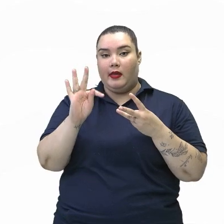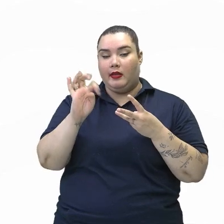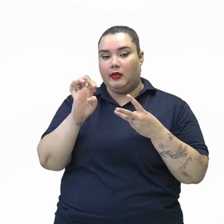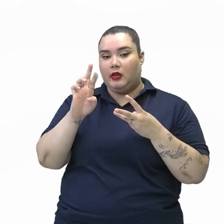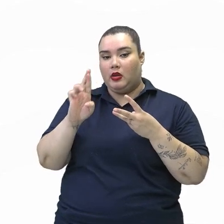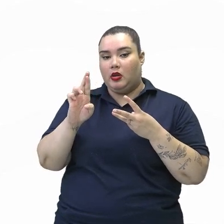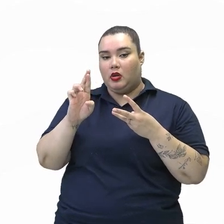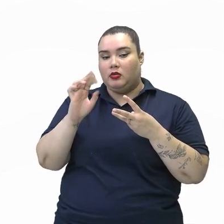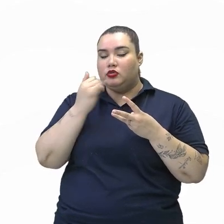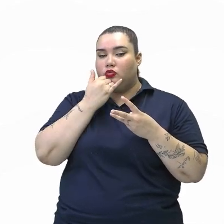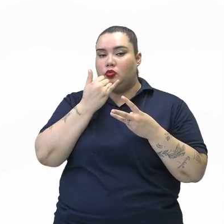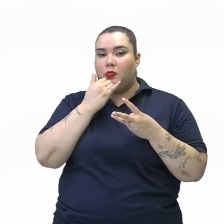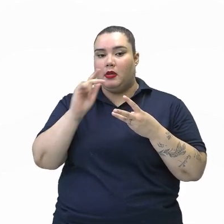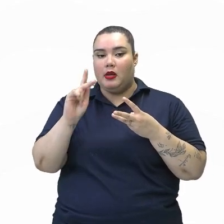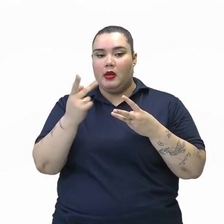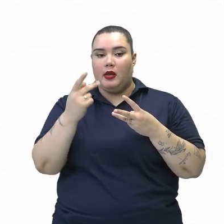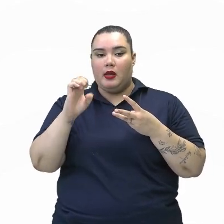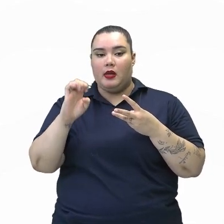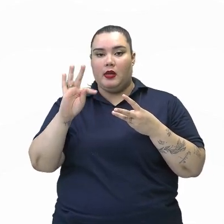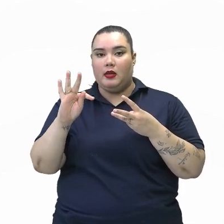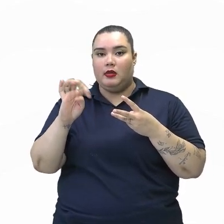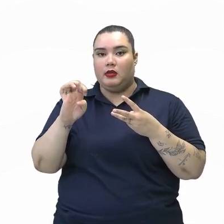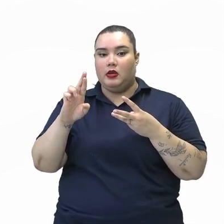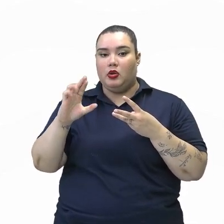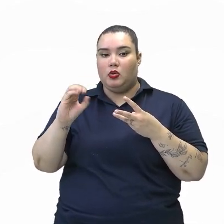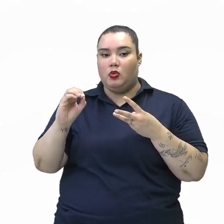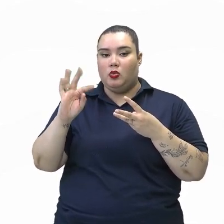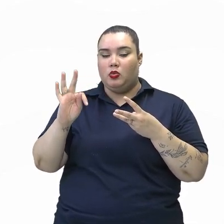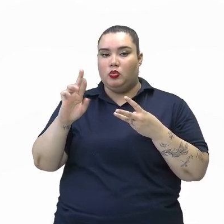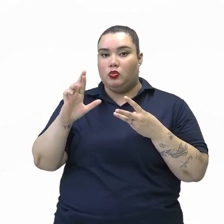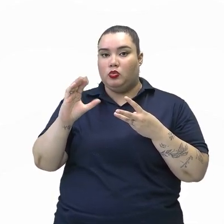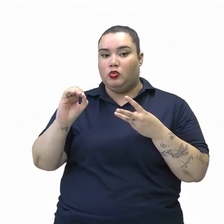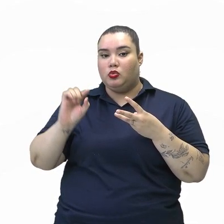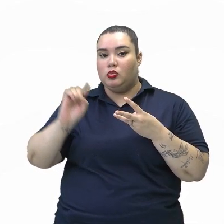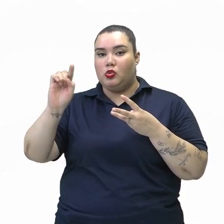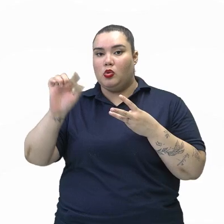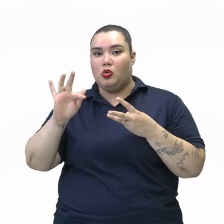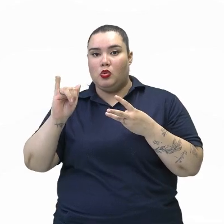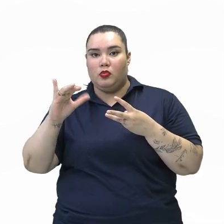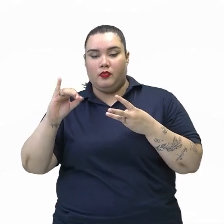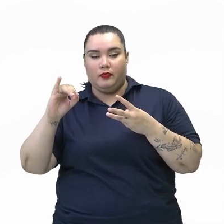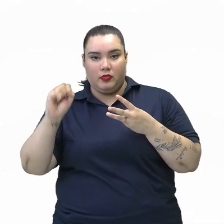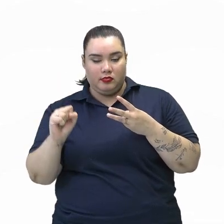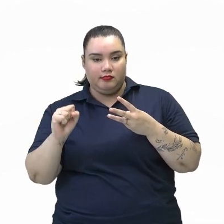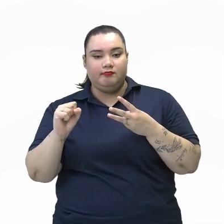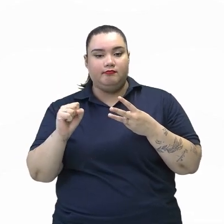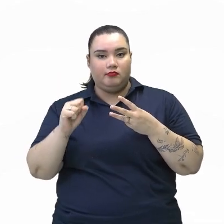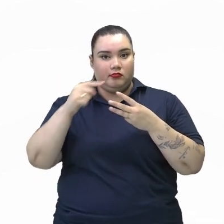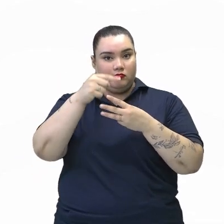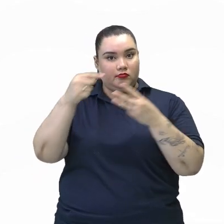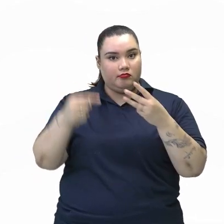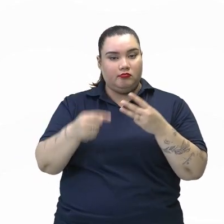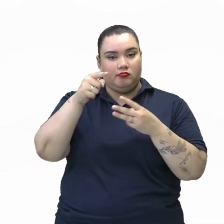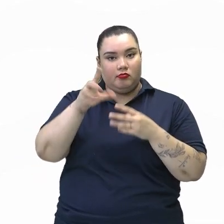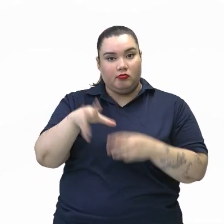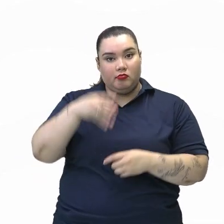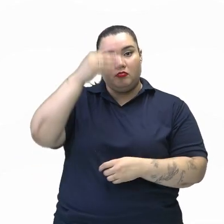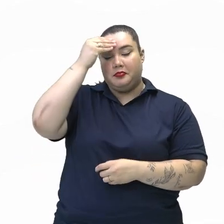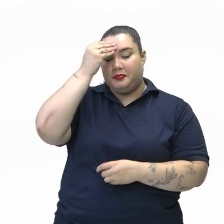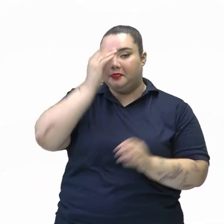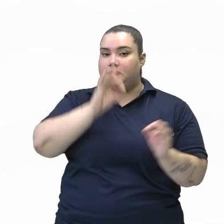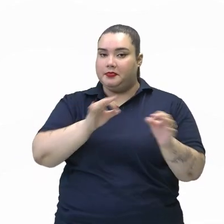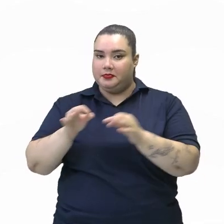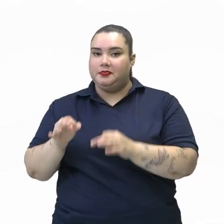essas informações aí dessas 3 características que são exclusivas aí do reino Animalia, ou reino